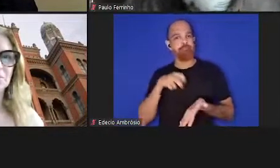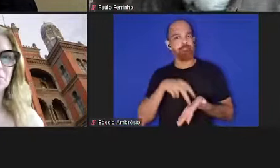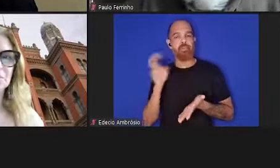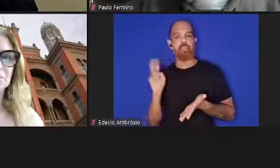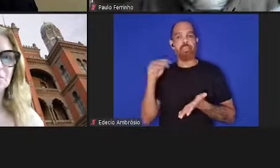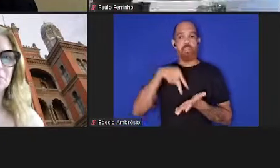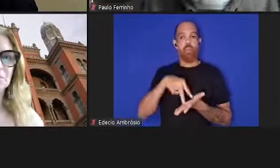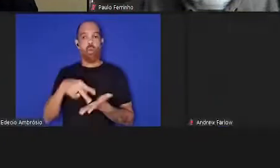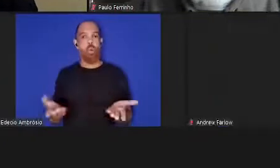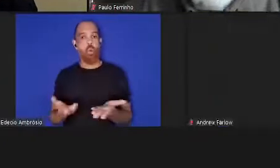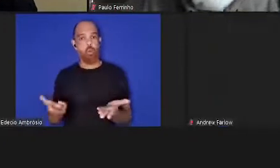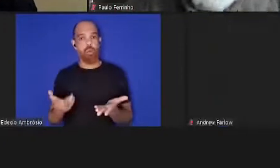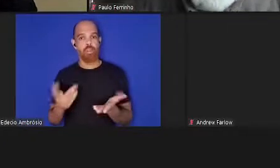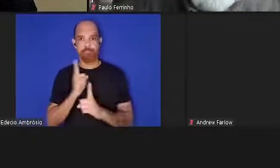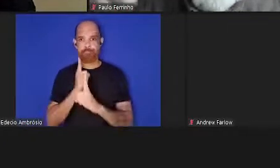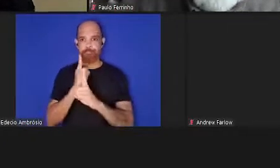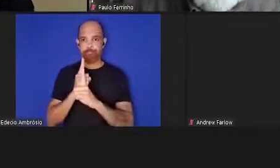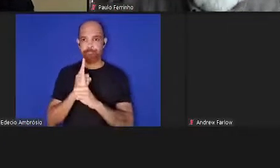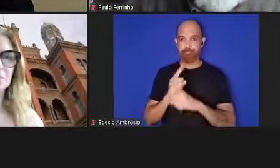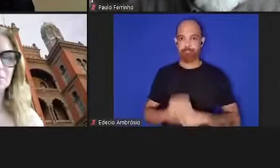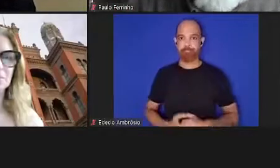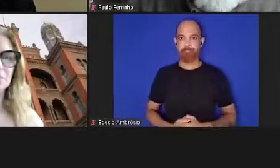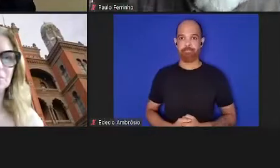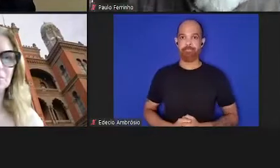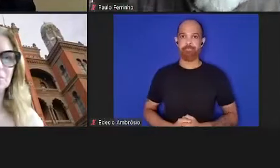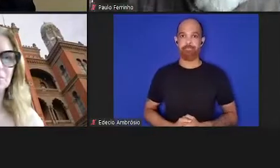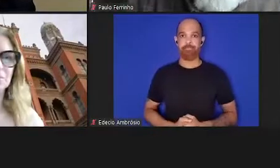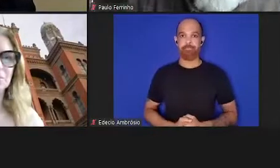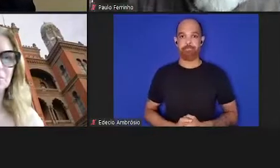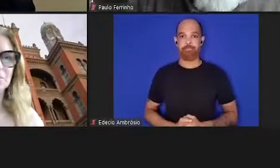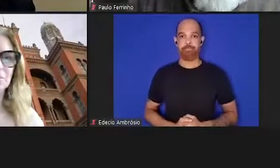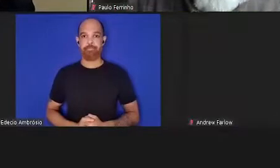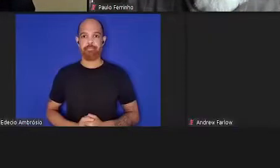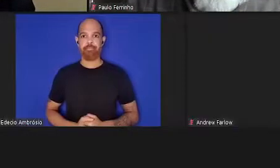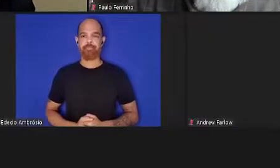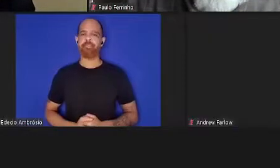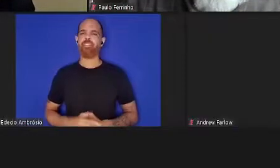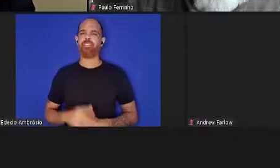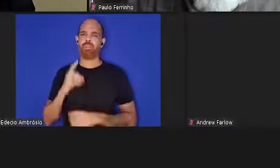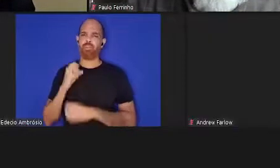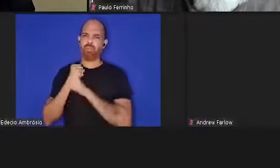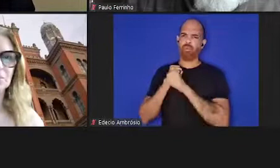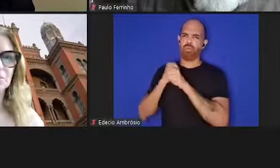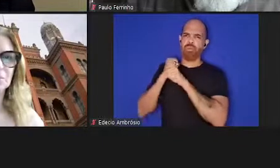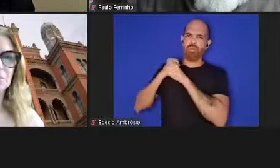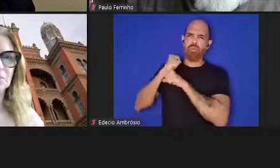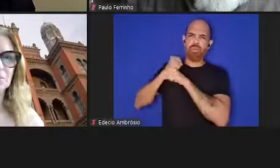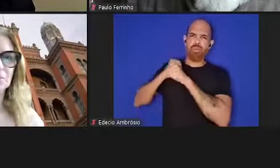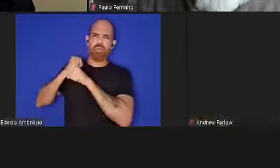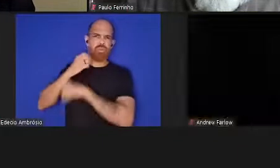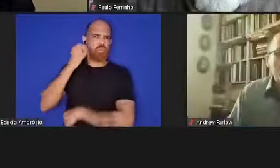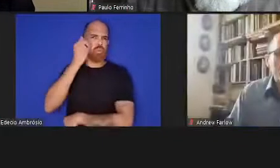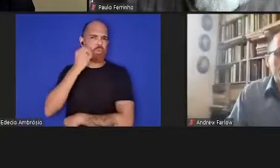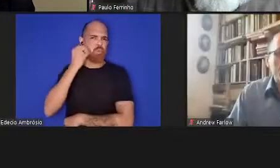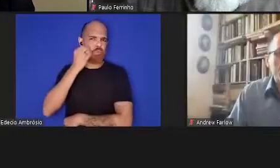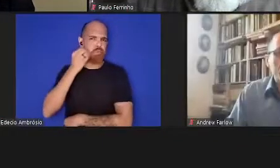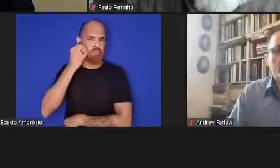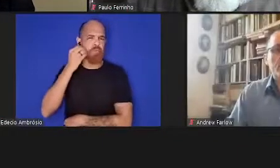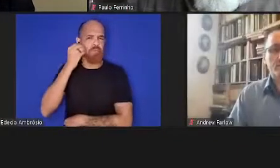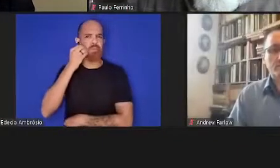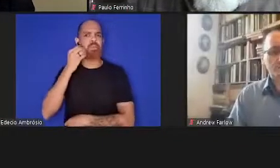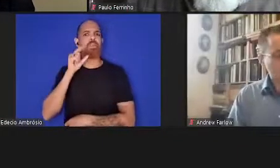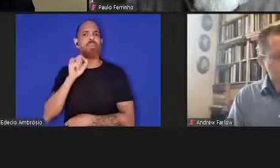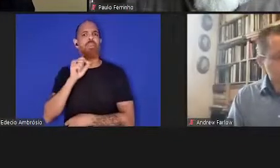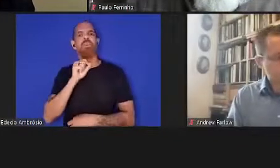encontro. Nós temos uma longa, já uma longa experiência de cooperação com